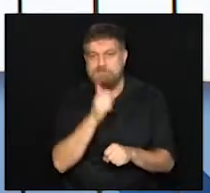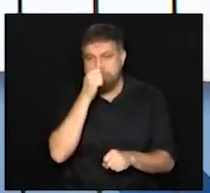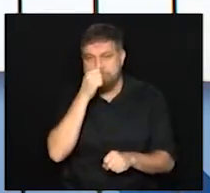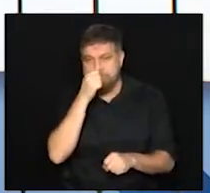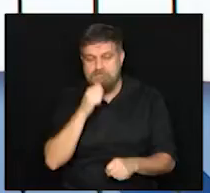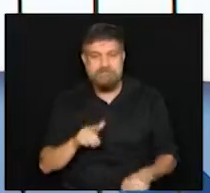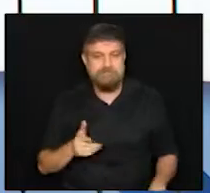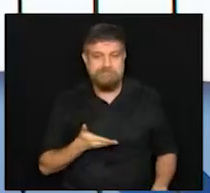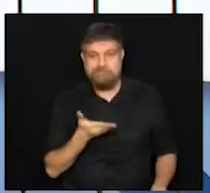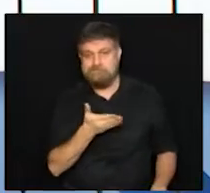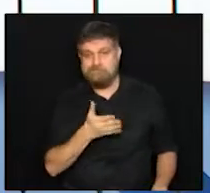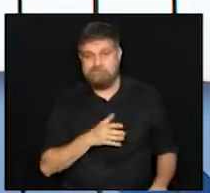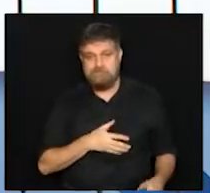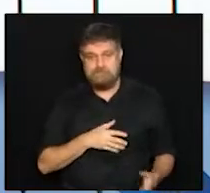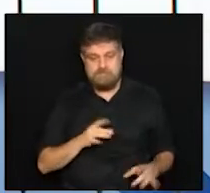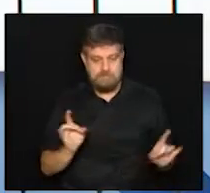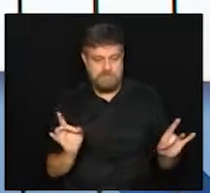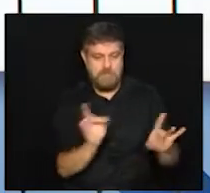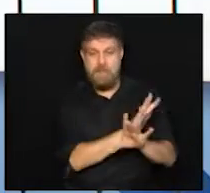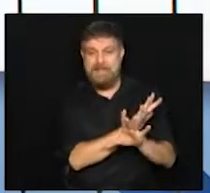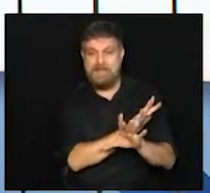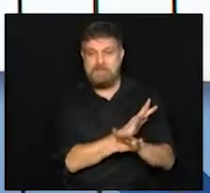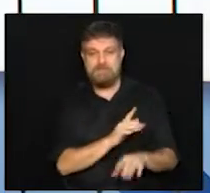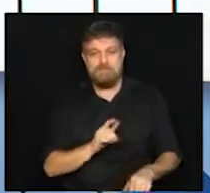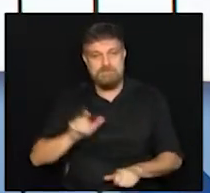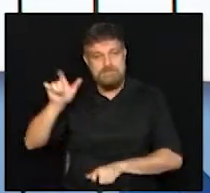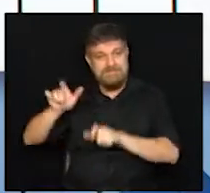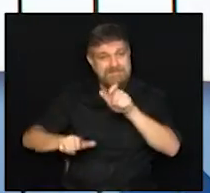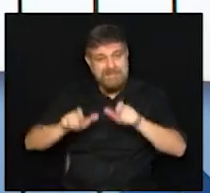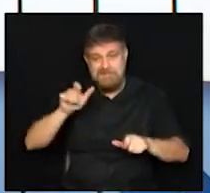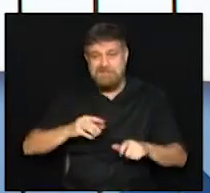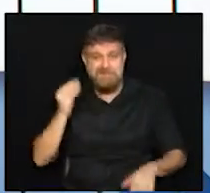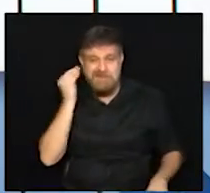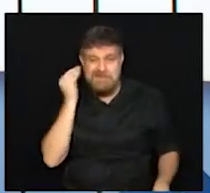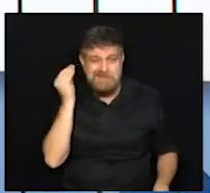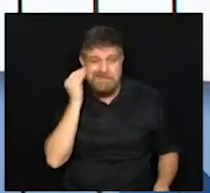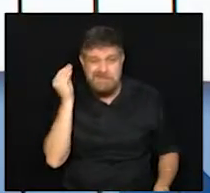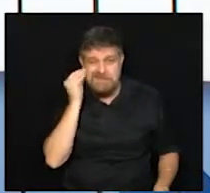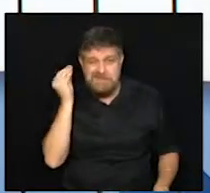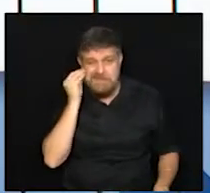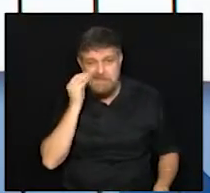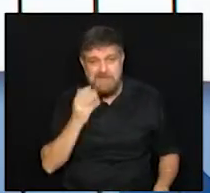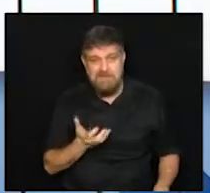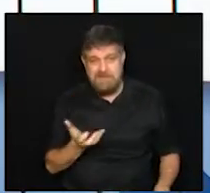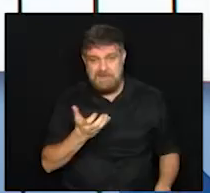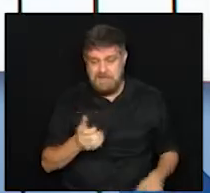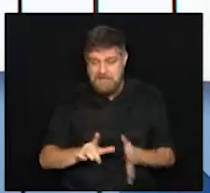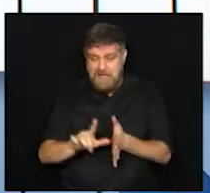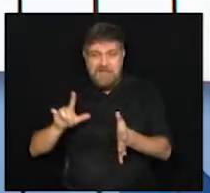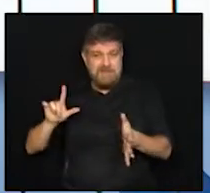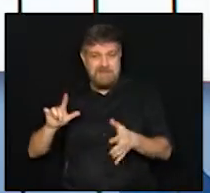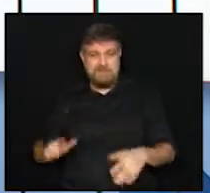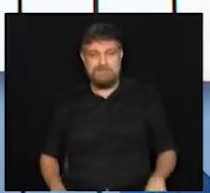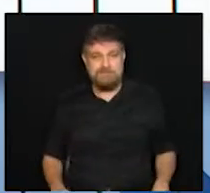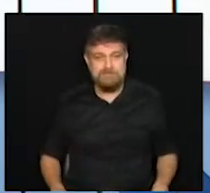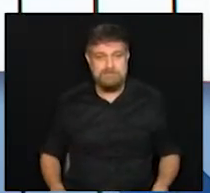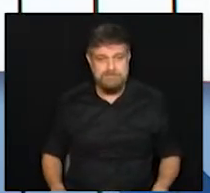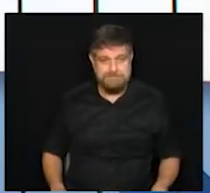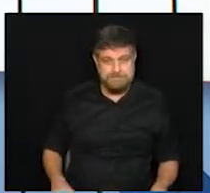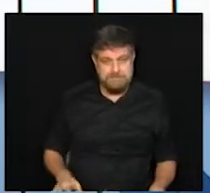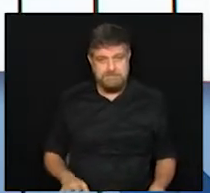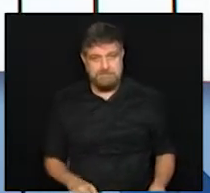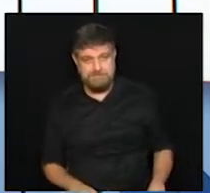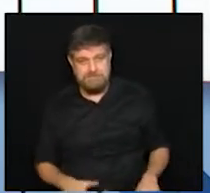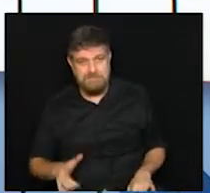esse agendamento foi completo e as pessoas que tentavam, inclusive pessoas que tentaram antes, devido